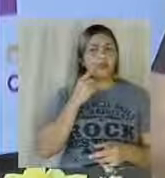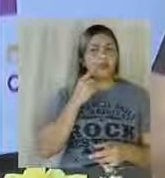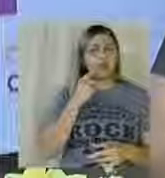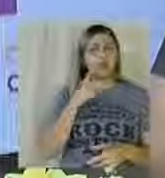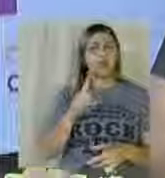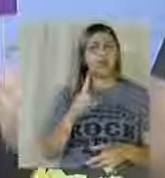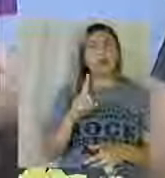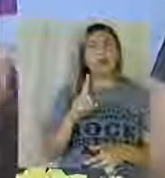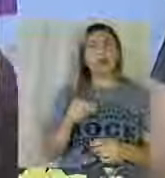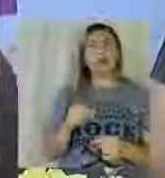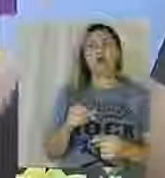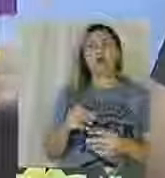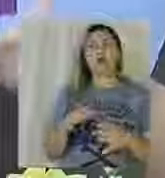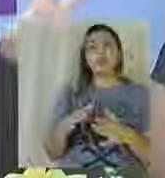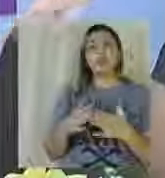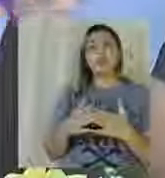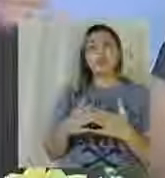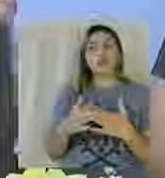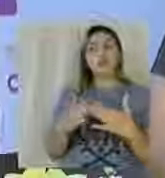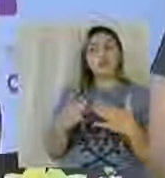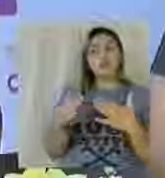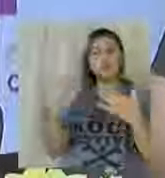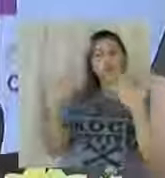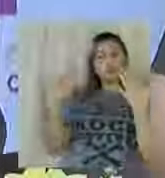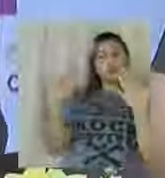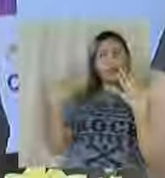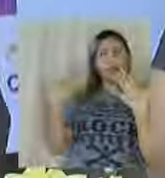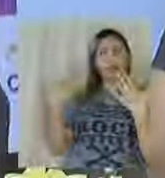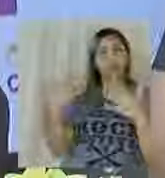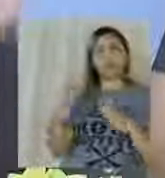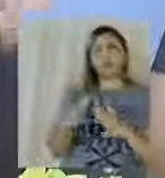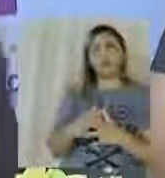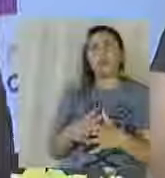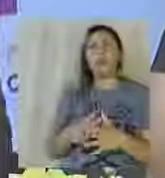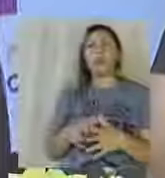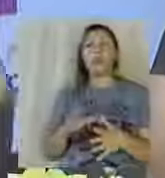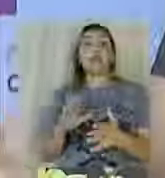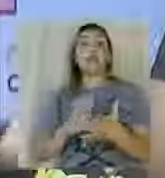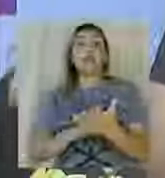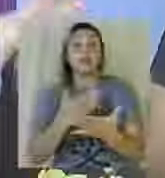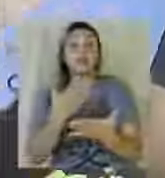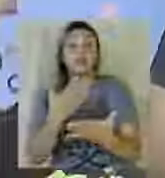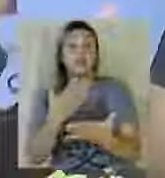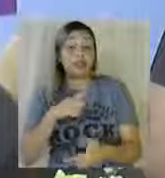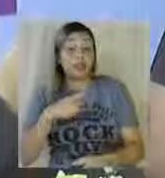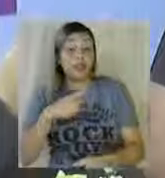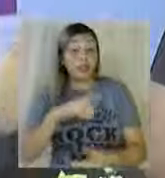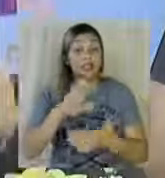muito, chamaram muita atenção da gente. A gente quer intérpretes de qualidade.